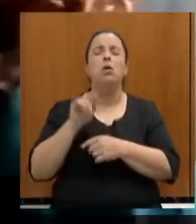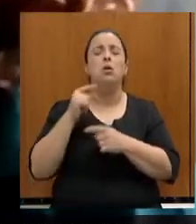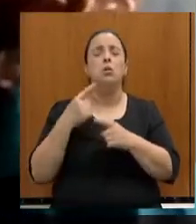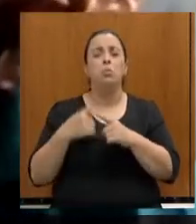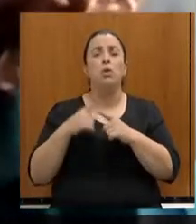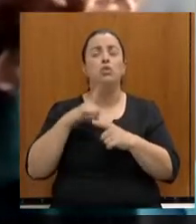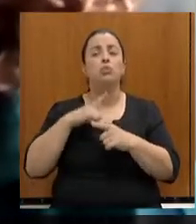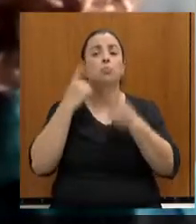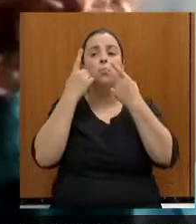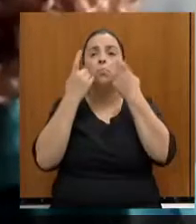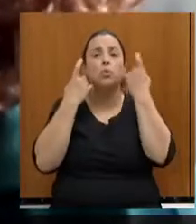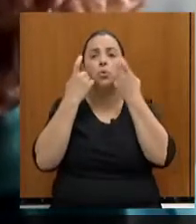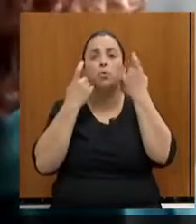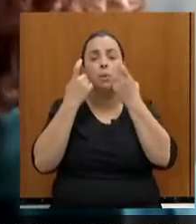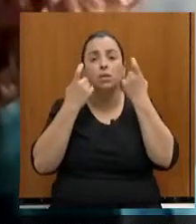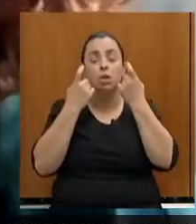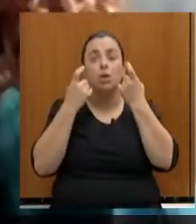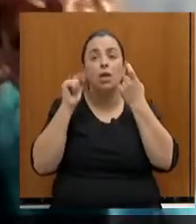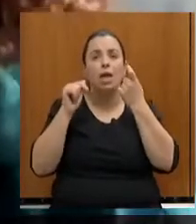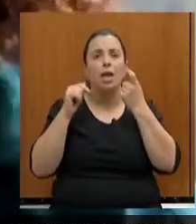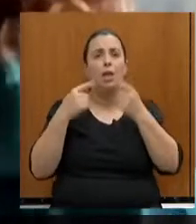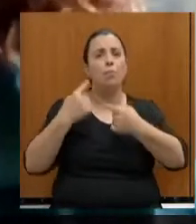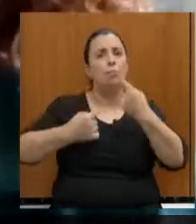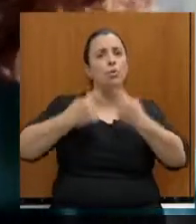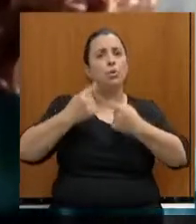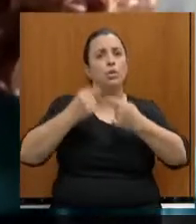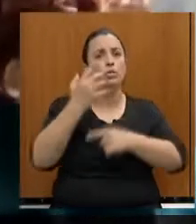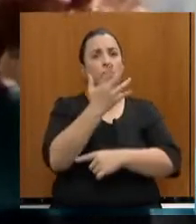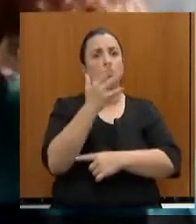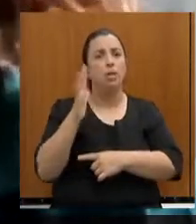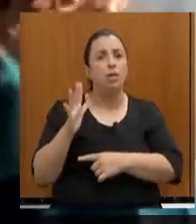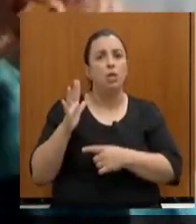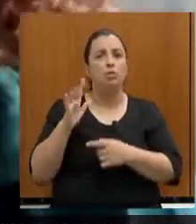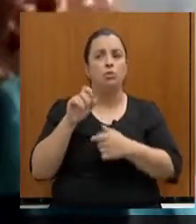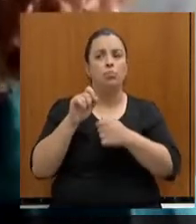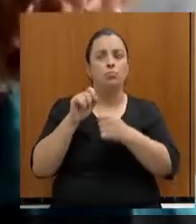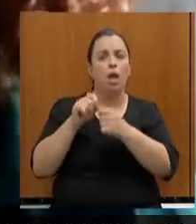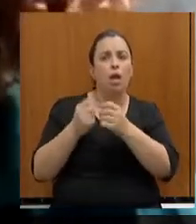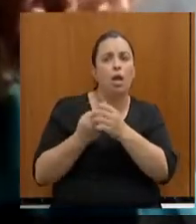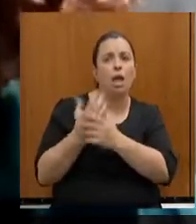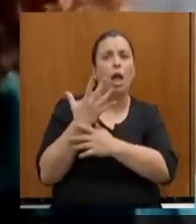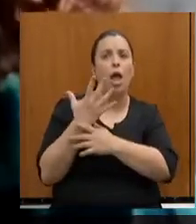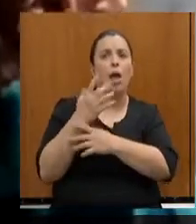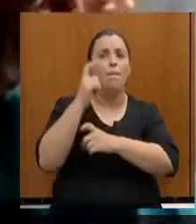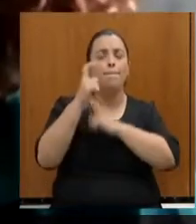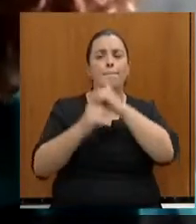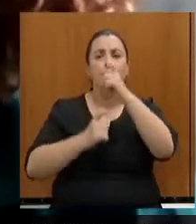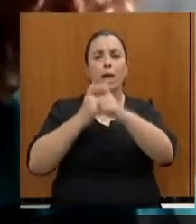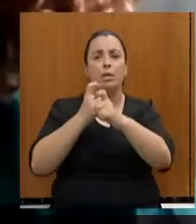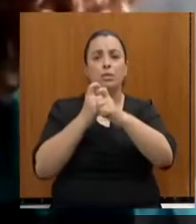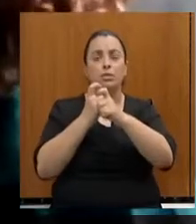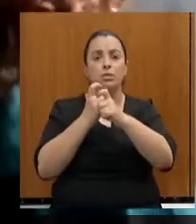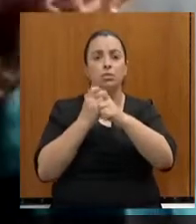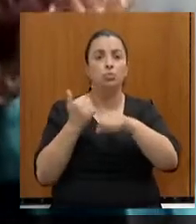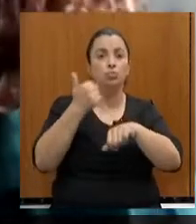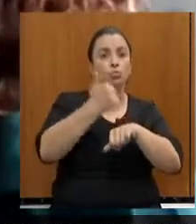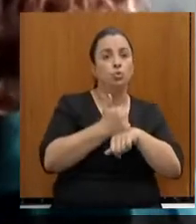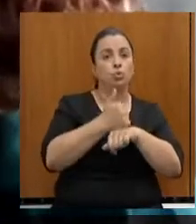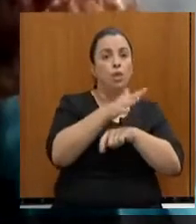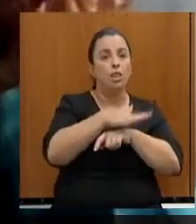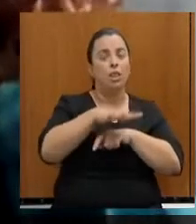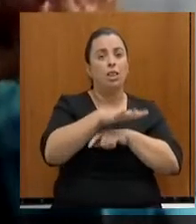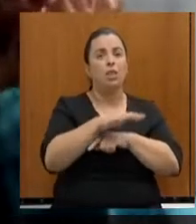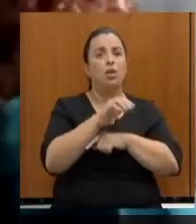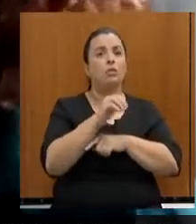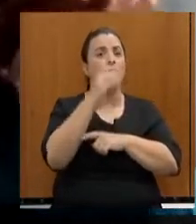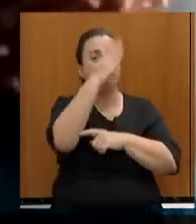é de aquela Polícia Ambiental de criação de parque sobrepondo território tradicional modo muito